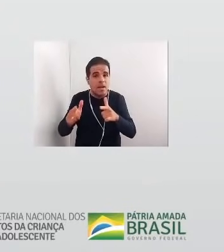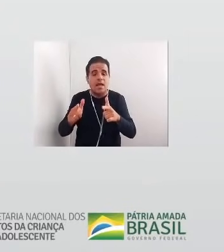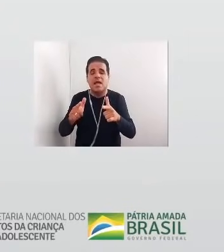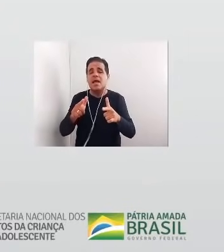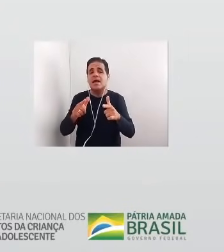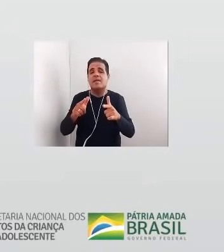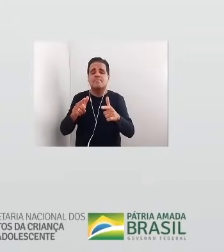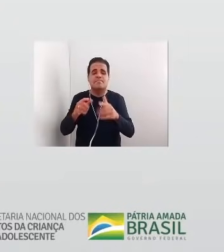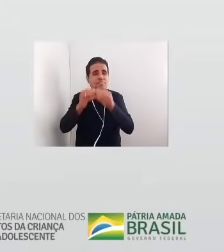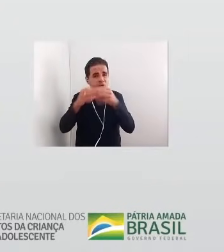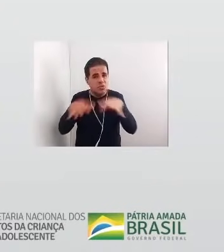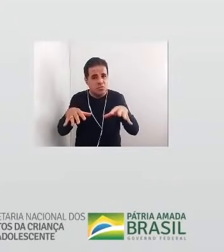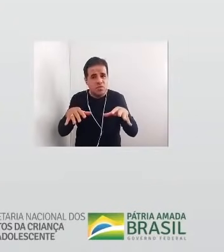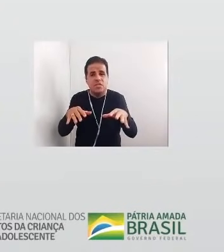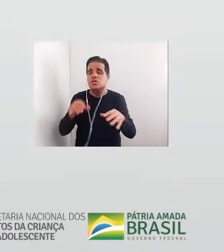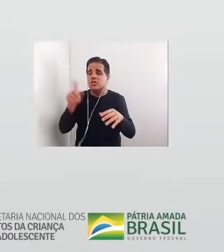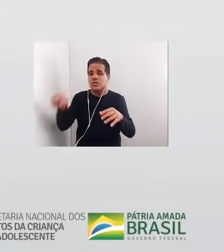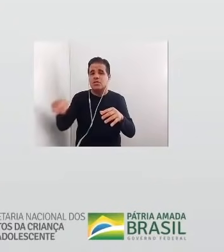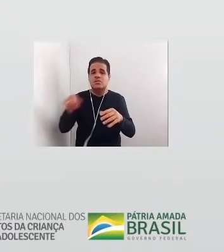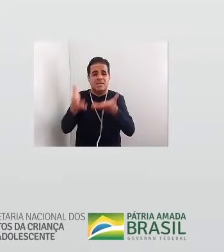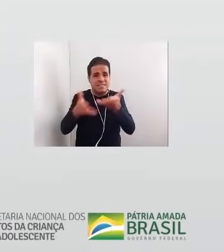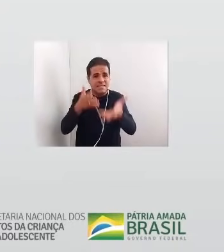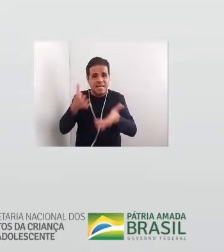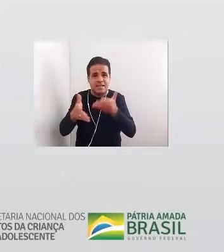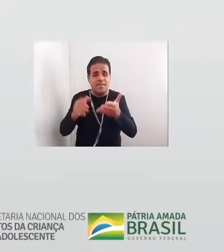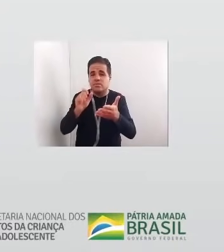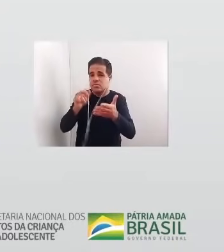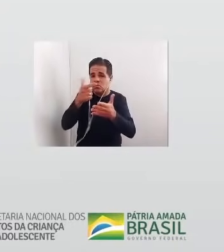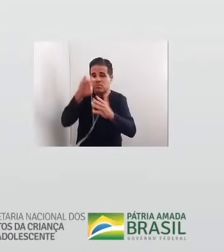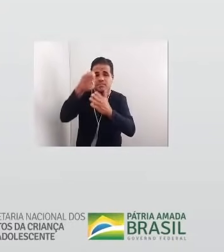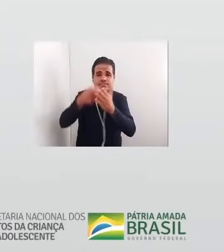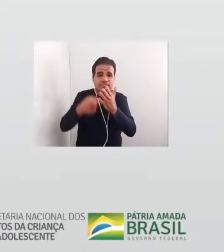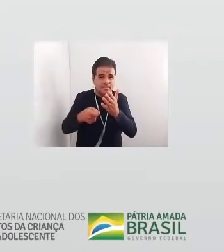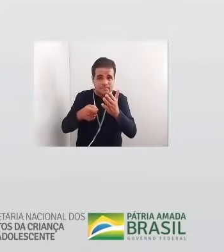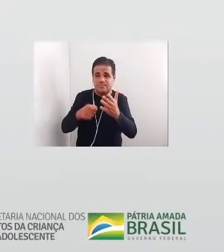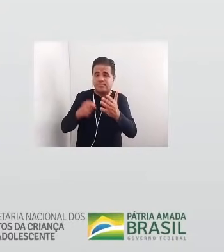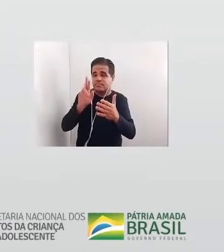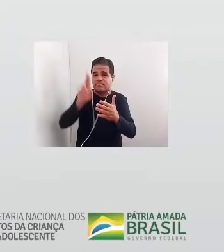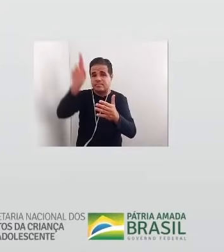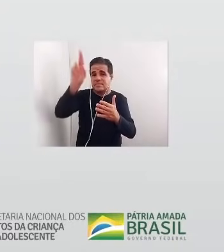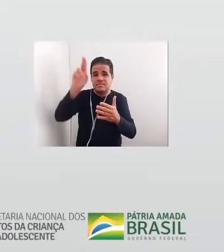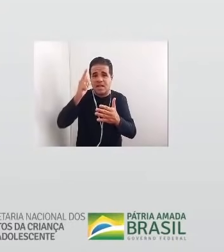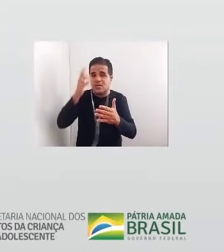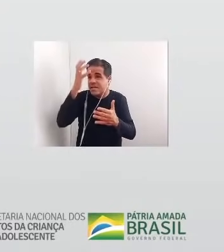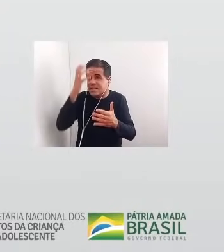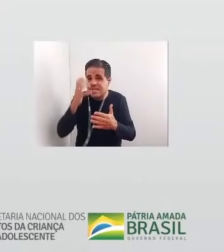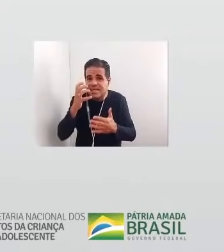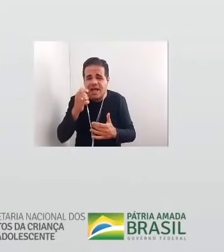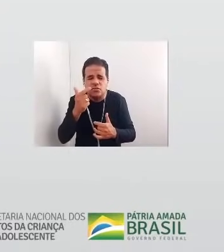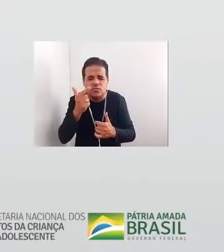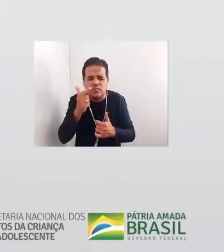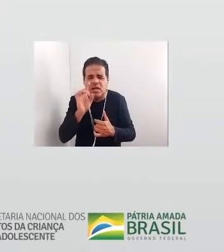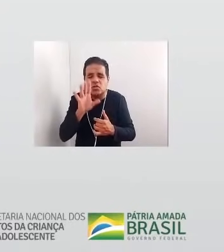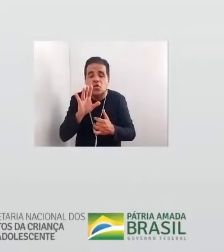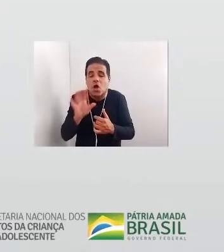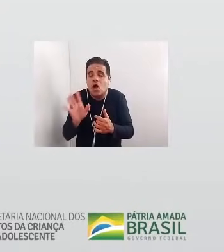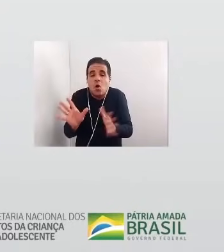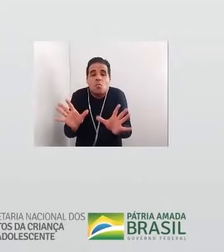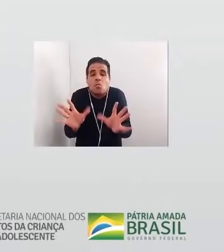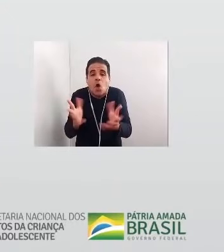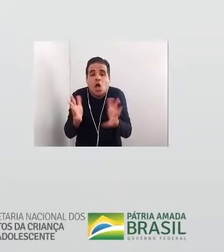hormonal sem a devida prescrição e sem uma responsabilidade, sem seriedade, apenas motivado